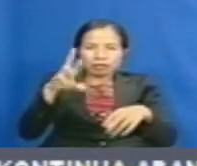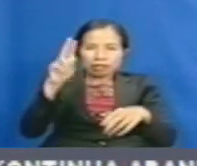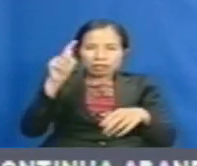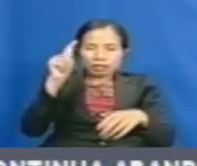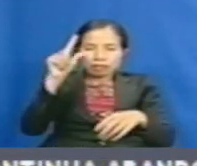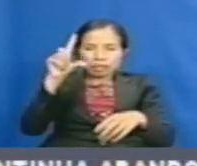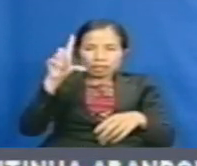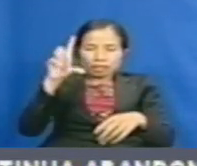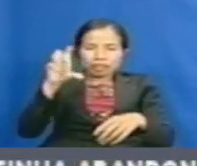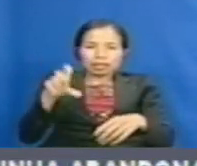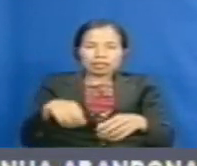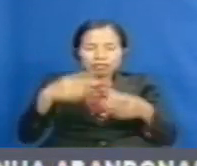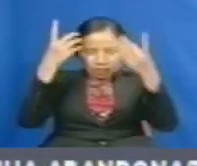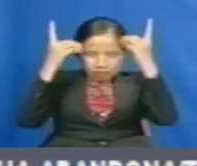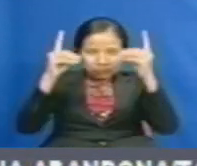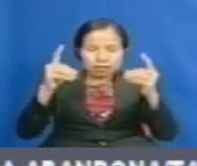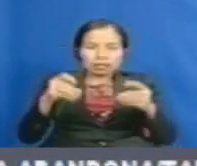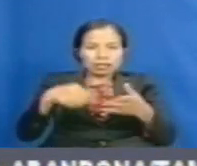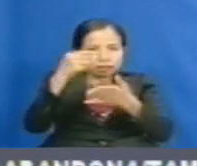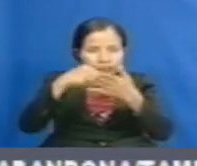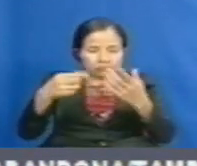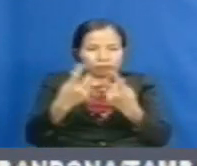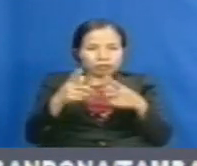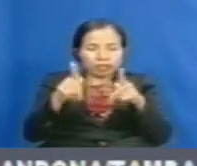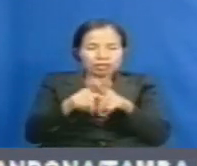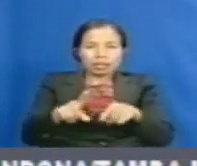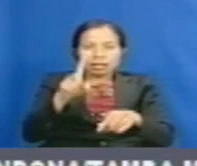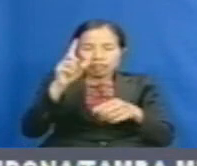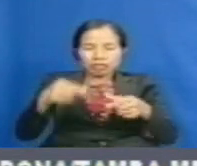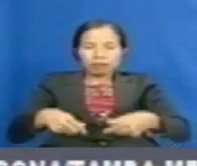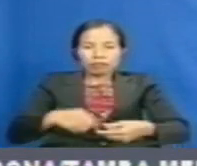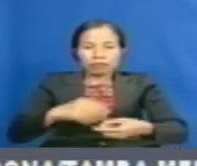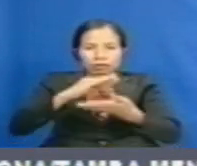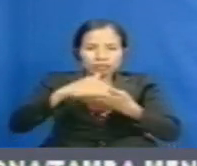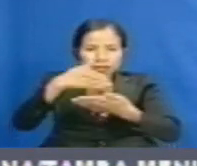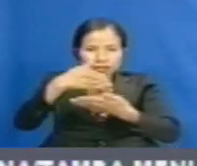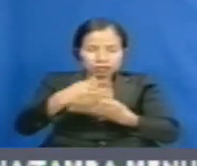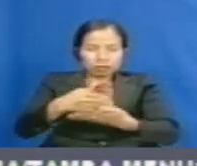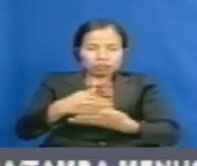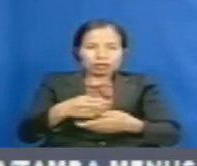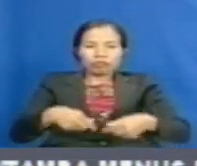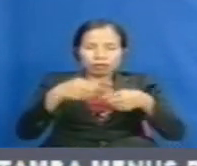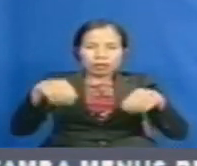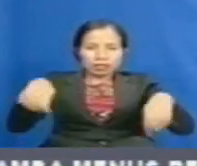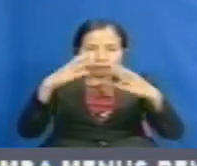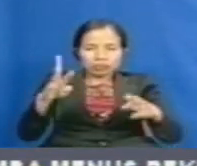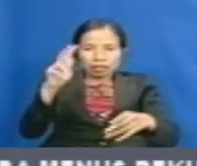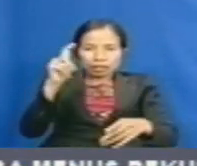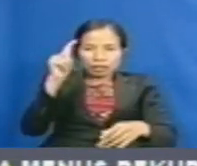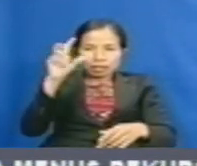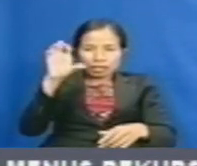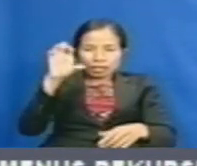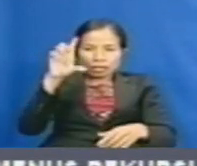RTTL decide contrato companhia IDA fornece na Cicotac onde facilita funcionário RTTL. No NEE,